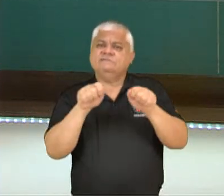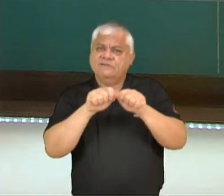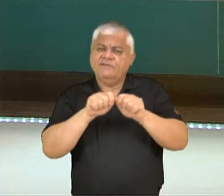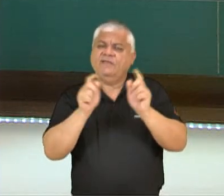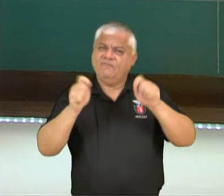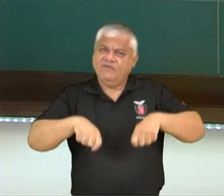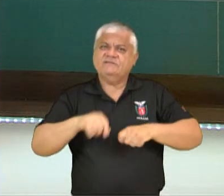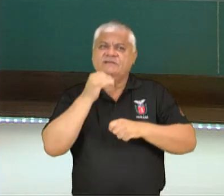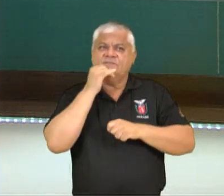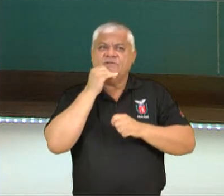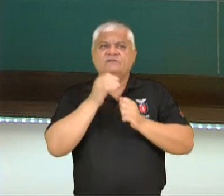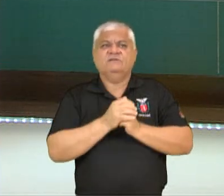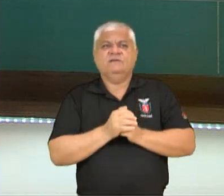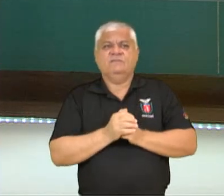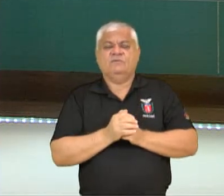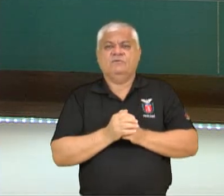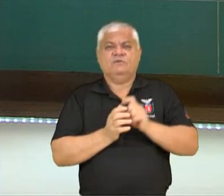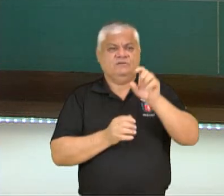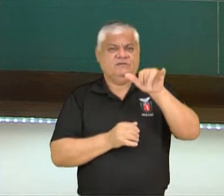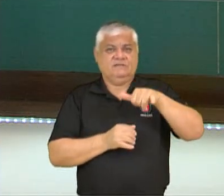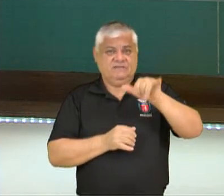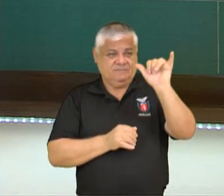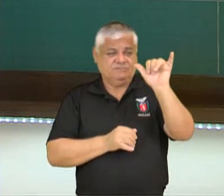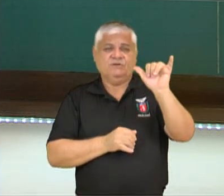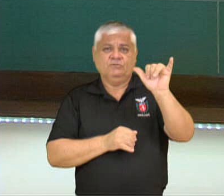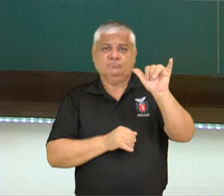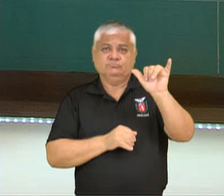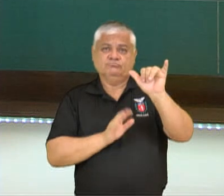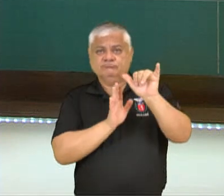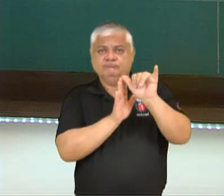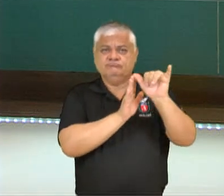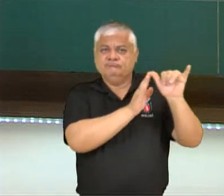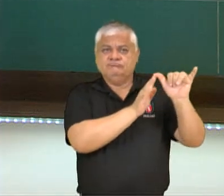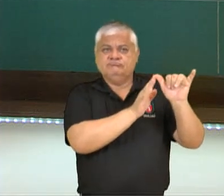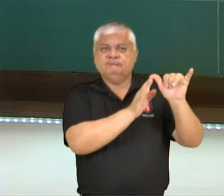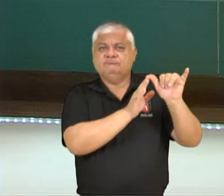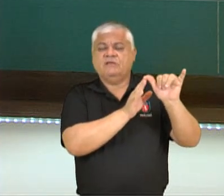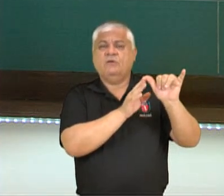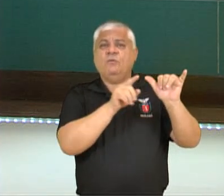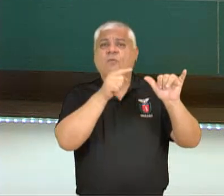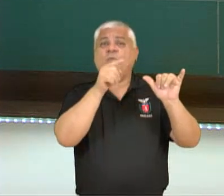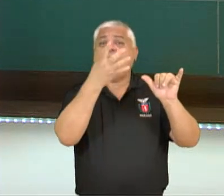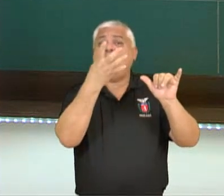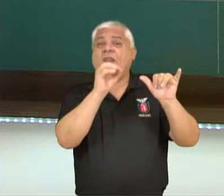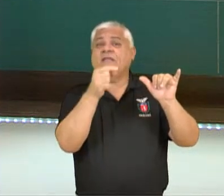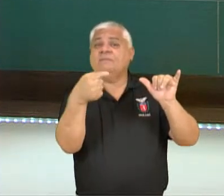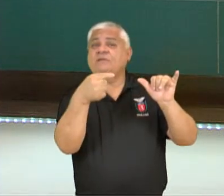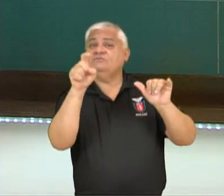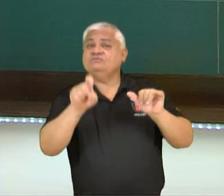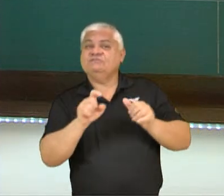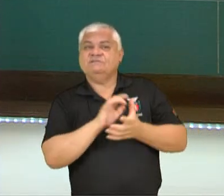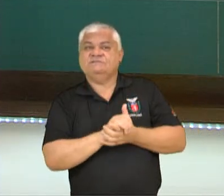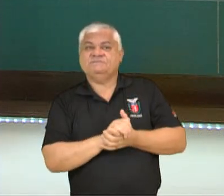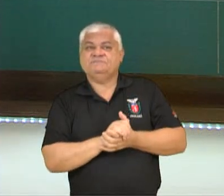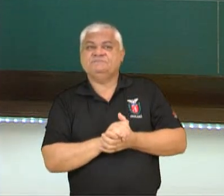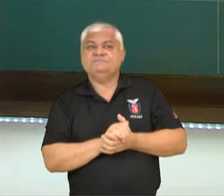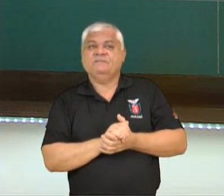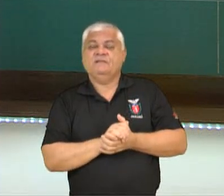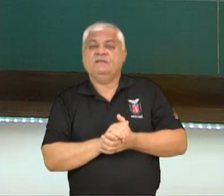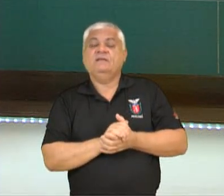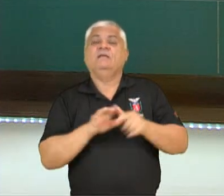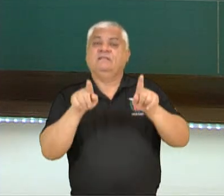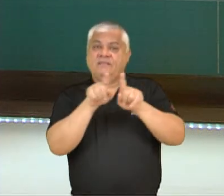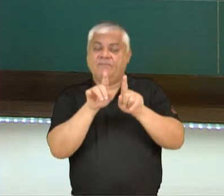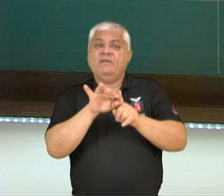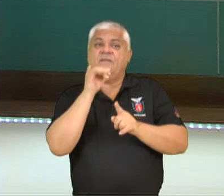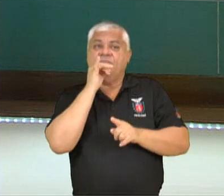das incógnitas, né? Podemos isolar o y, por exemplo, teremos que y igual a 40 menos x, beleza? Em contrapartida,